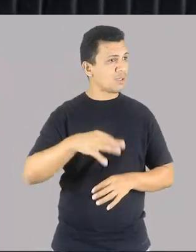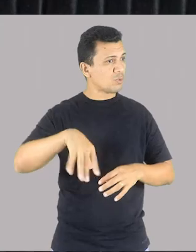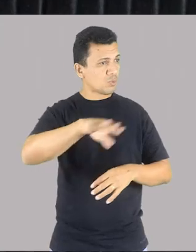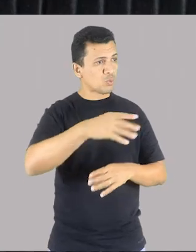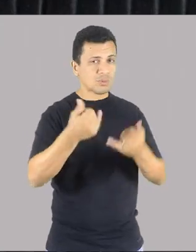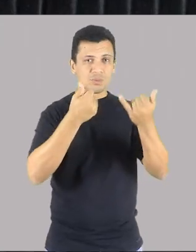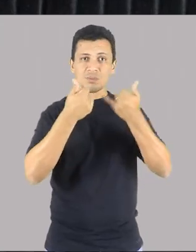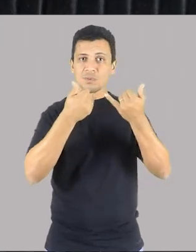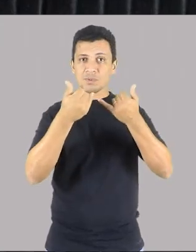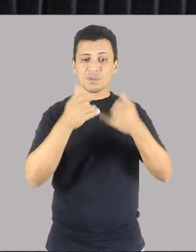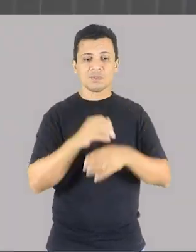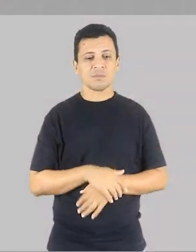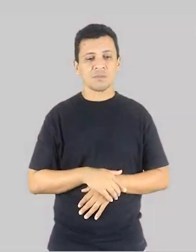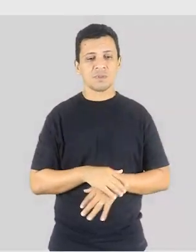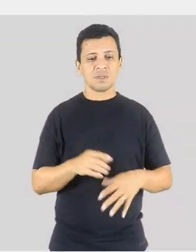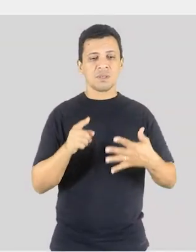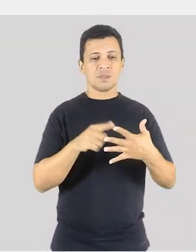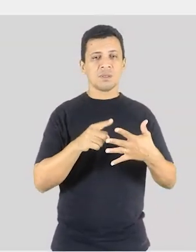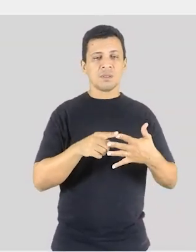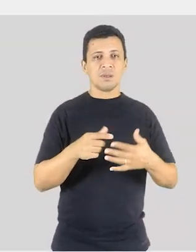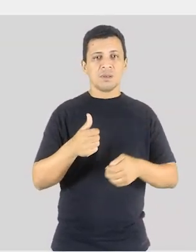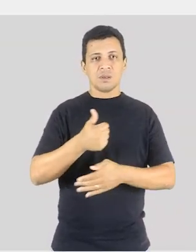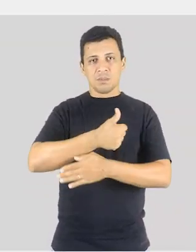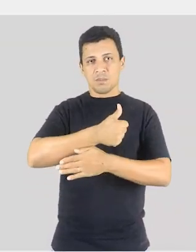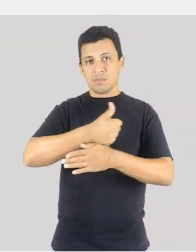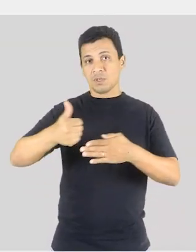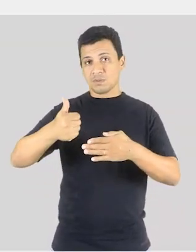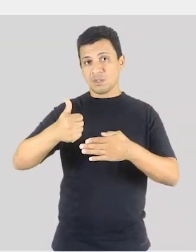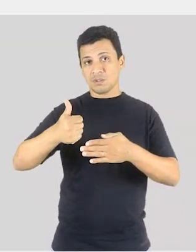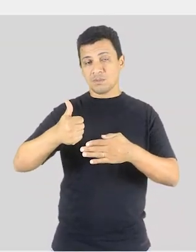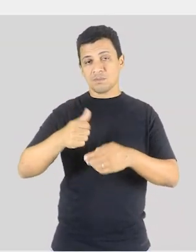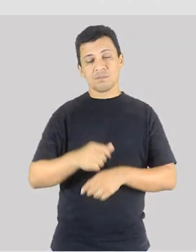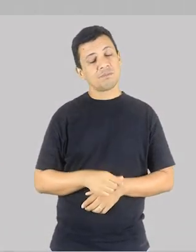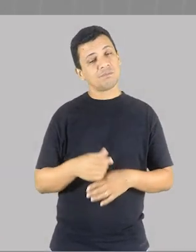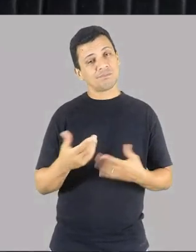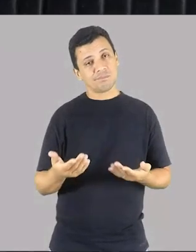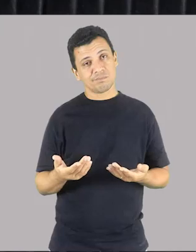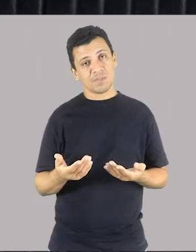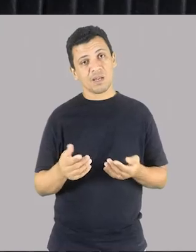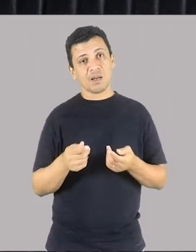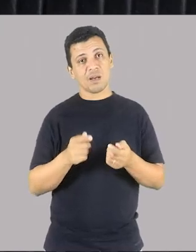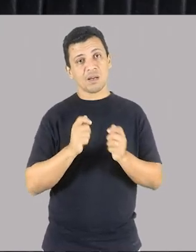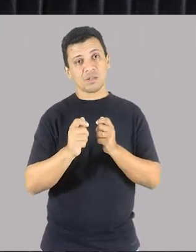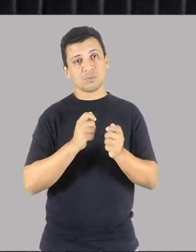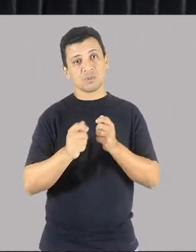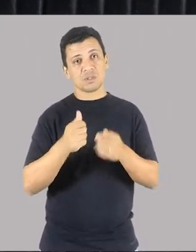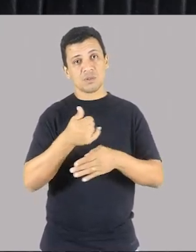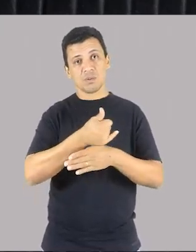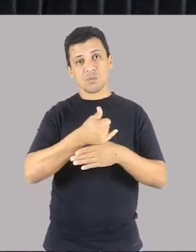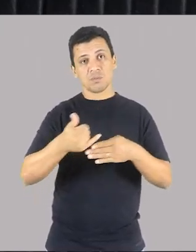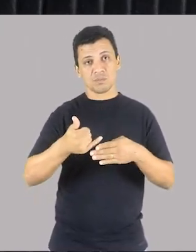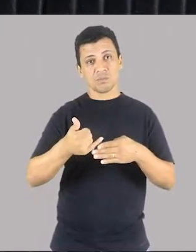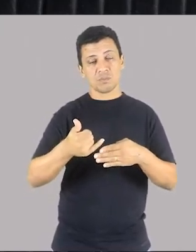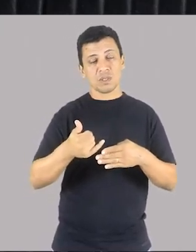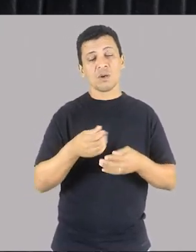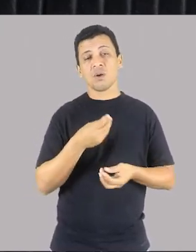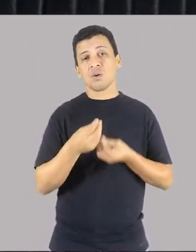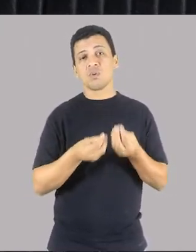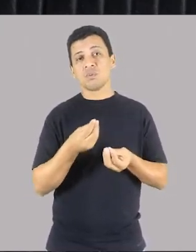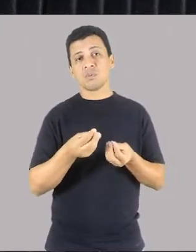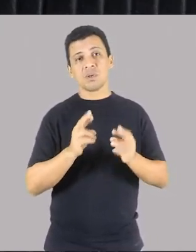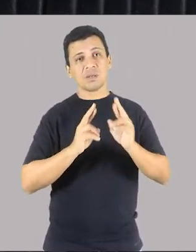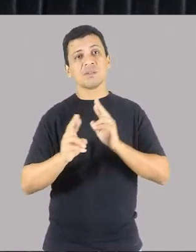A? Nós vamos tratar de publicidade na nossa próxima aula. Então, fiquem atentos. Não é o princípio da publicidade. O princípio da